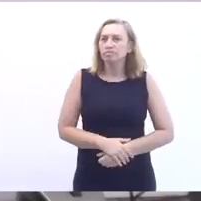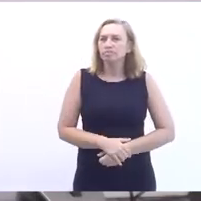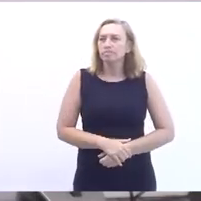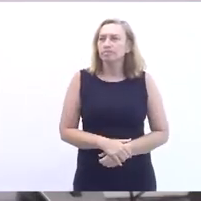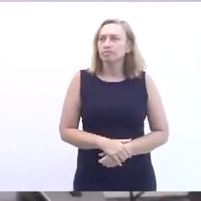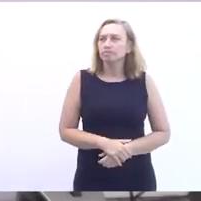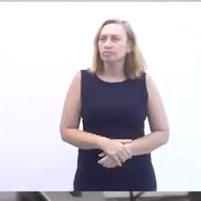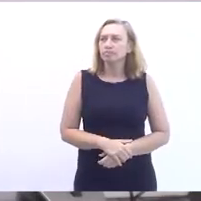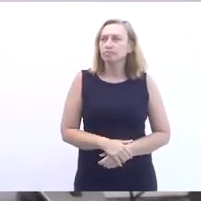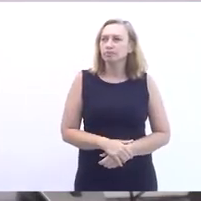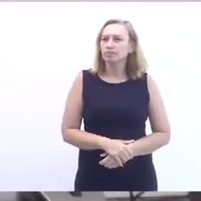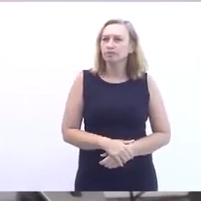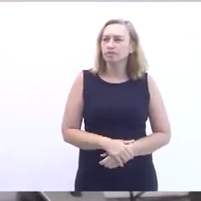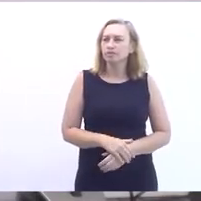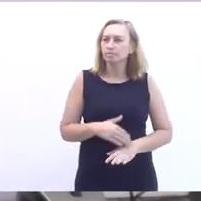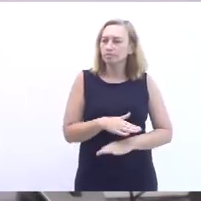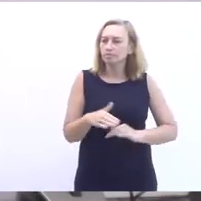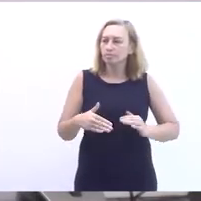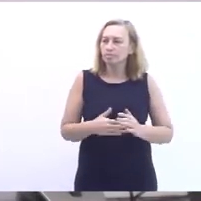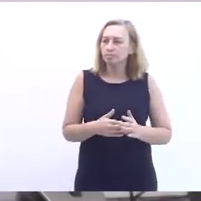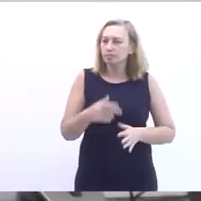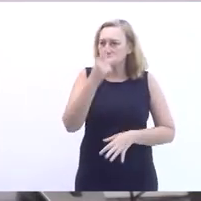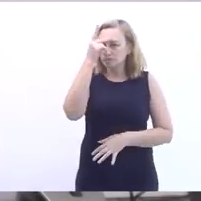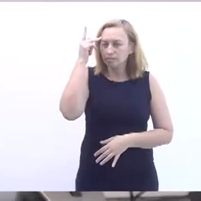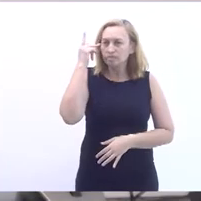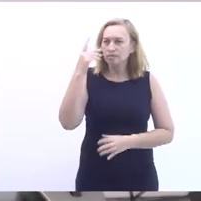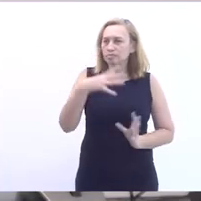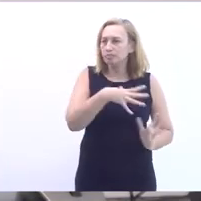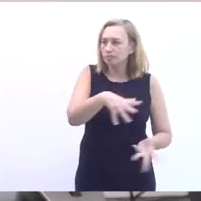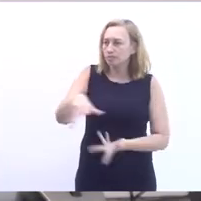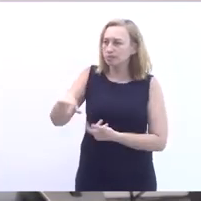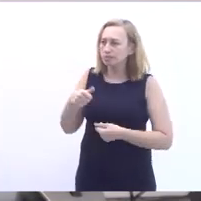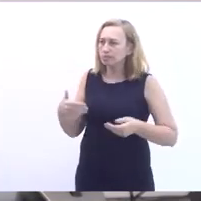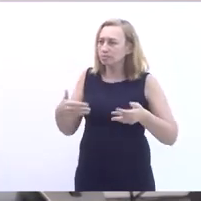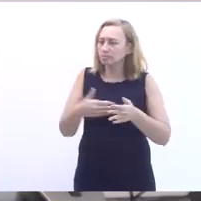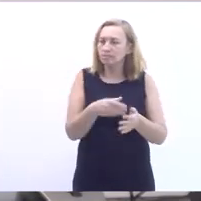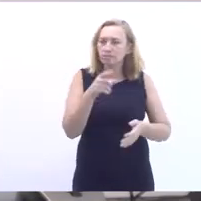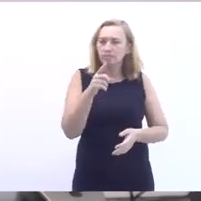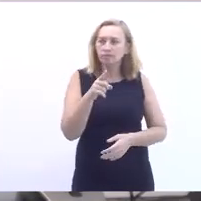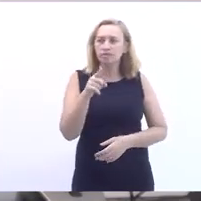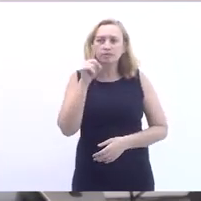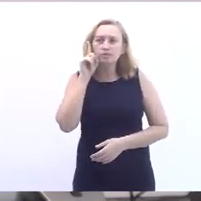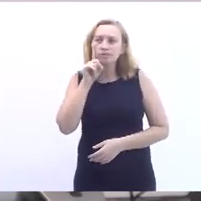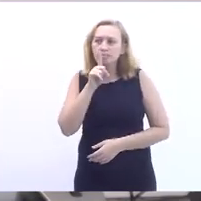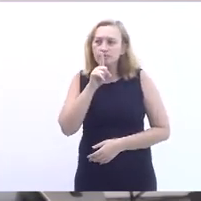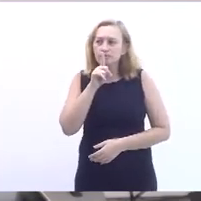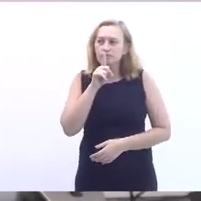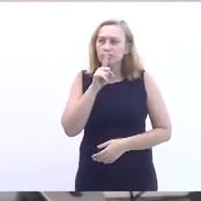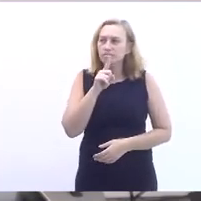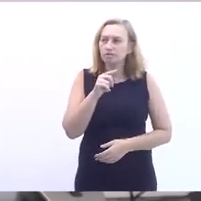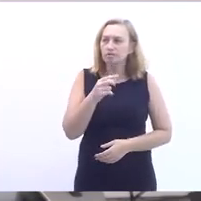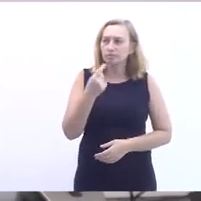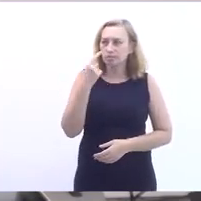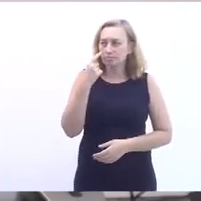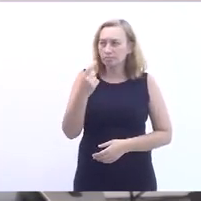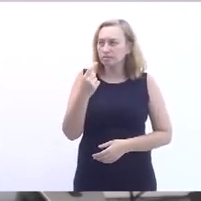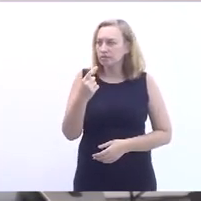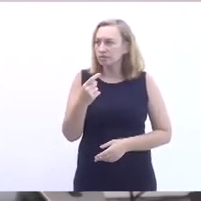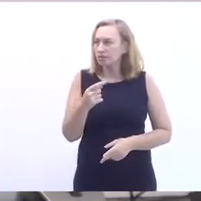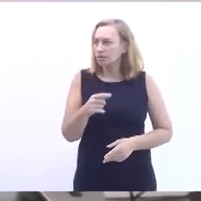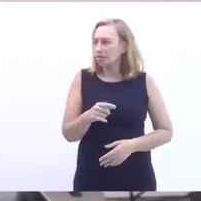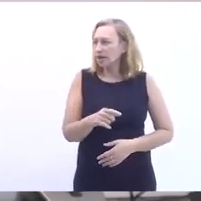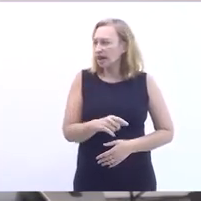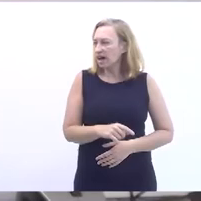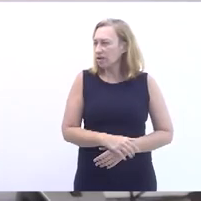todo o mundo desde Estados Unidos países latino-americanos revendo essa política